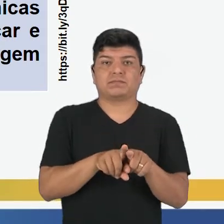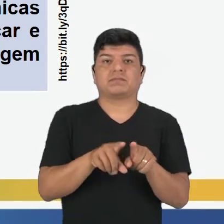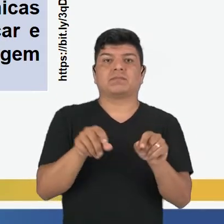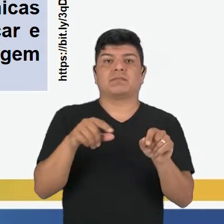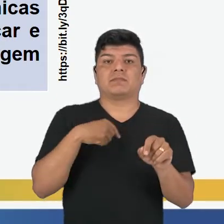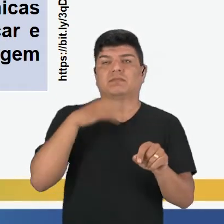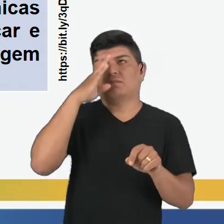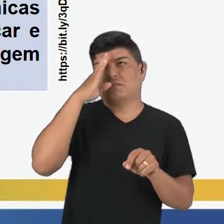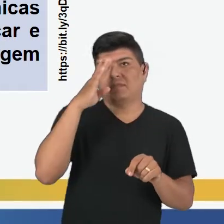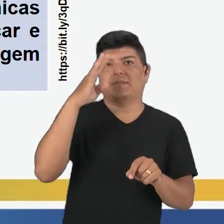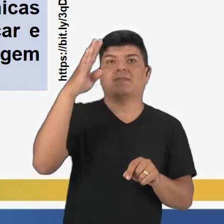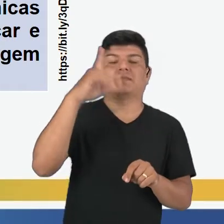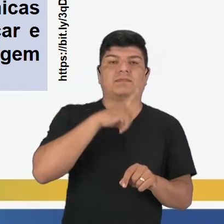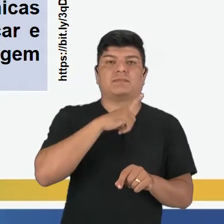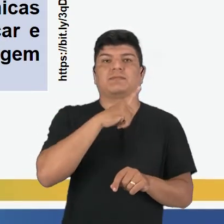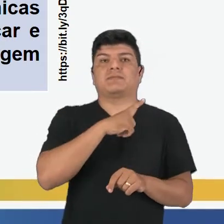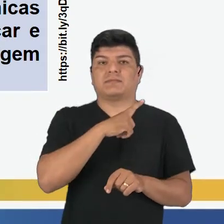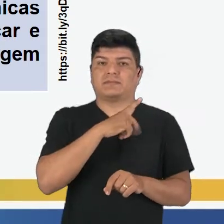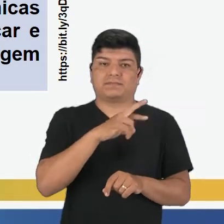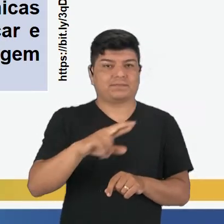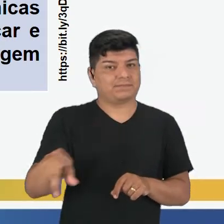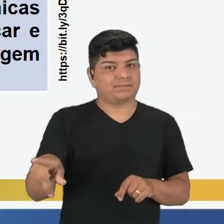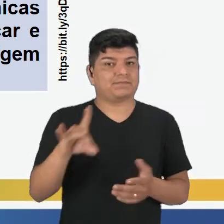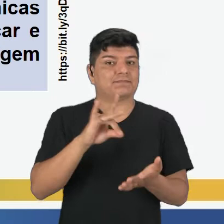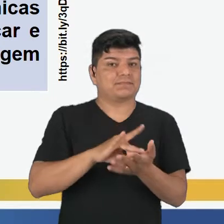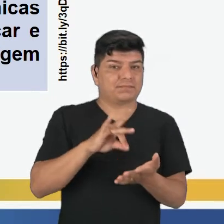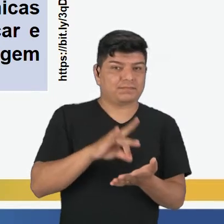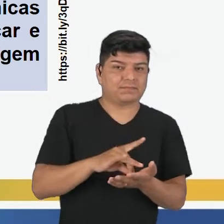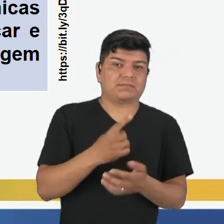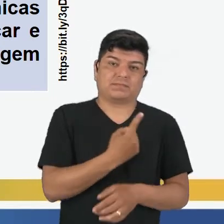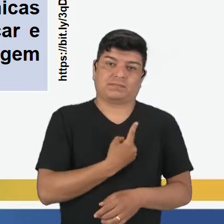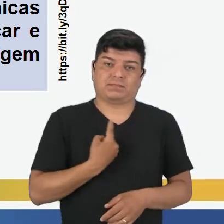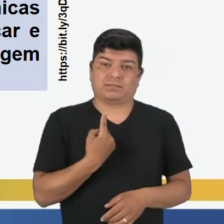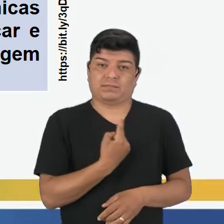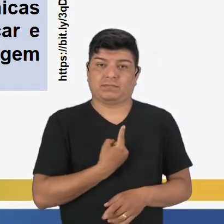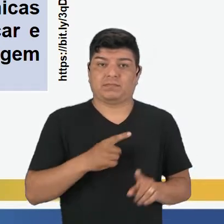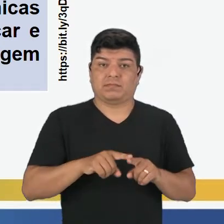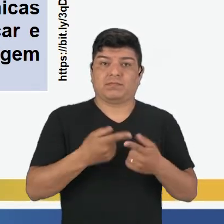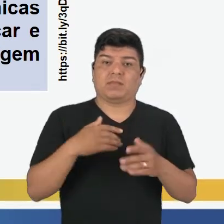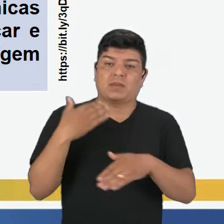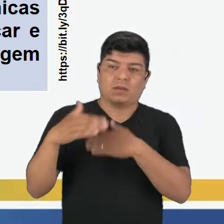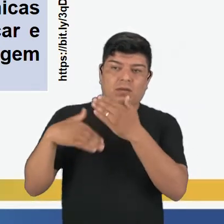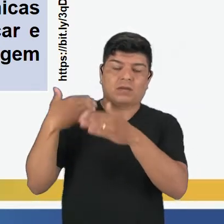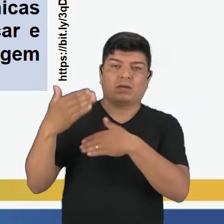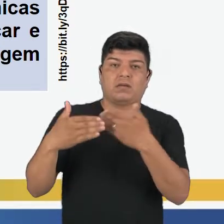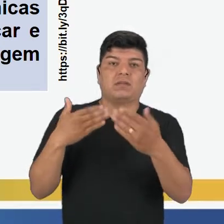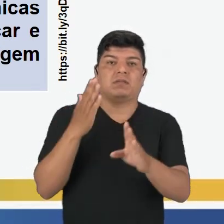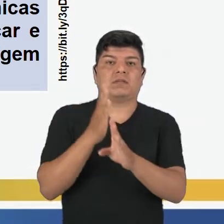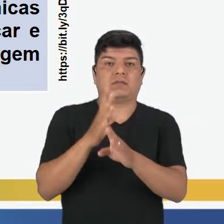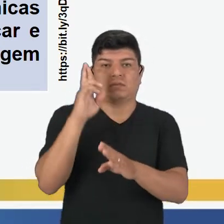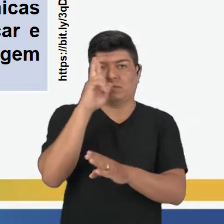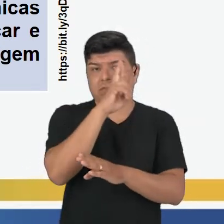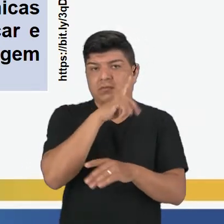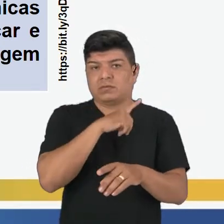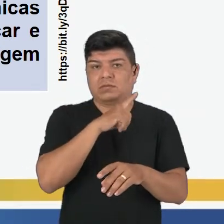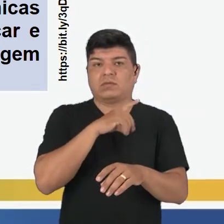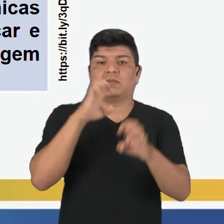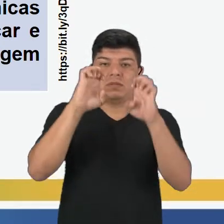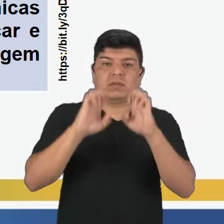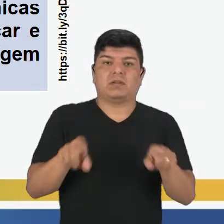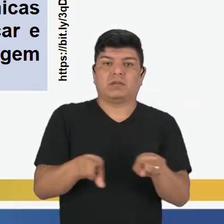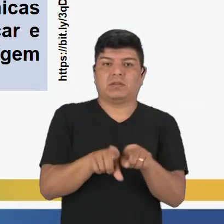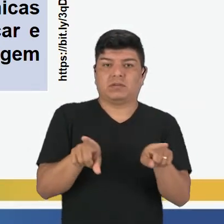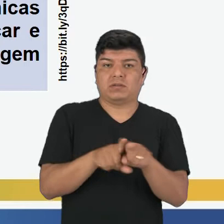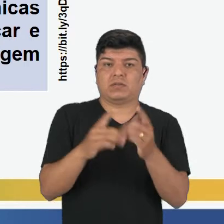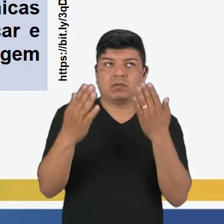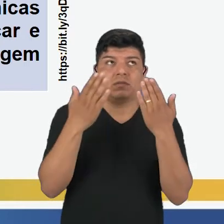uma imaginação que não é uma realidade independente, mas evolui com as condições históricas, étnicas